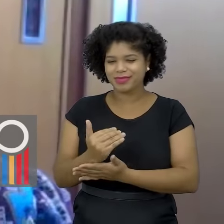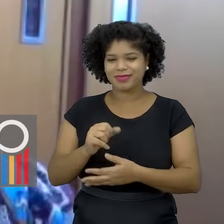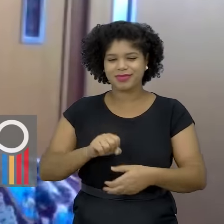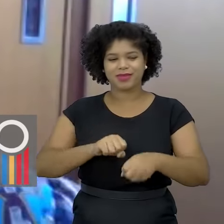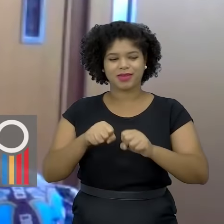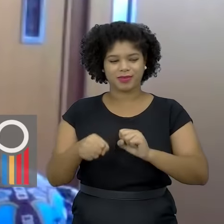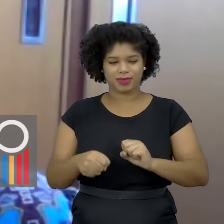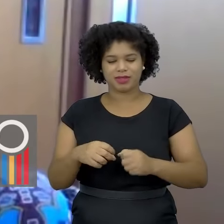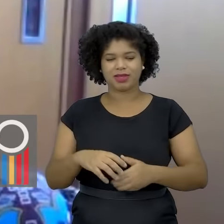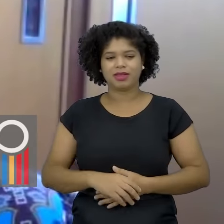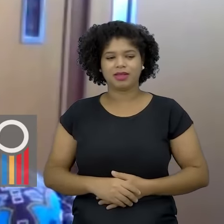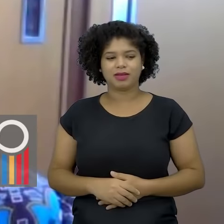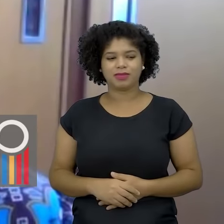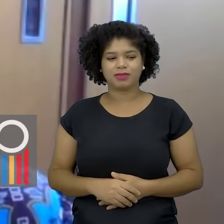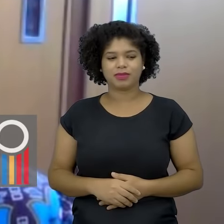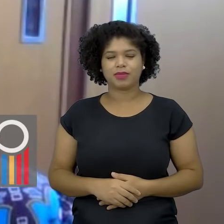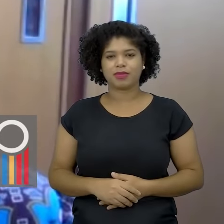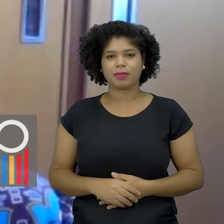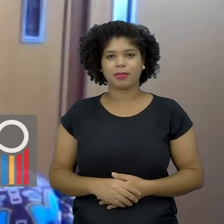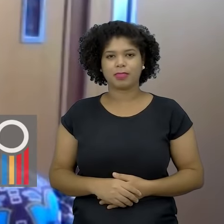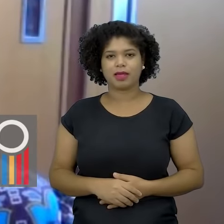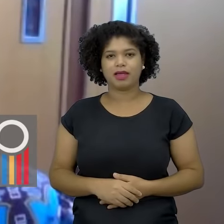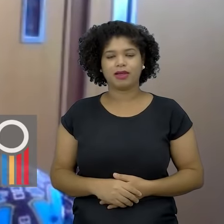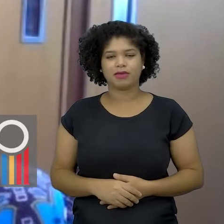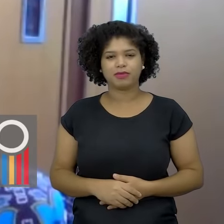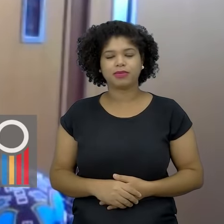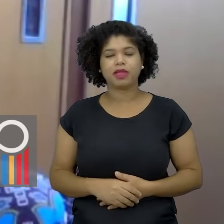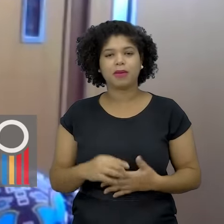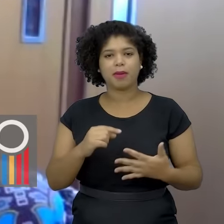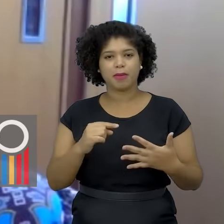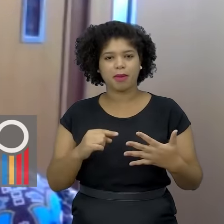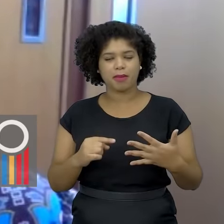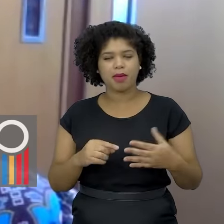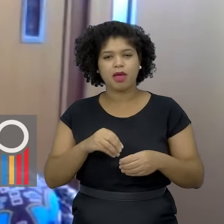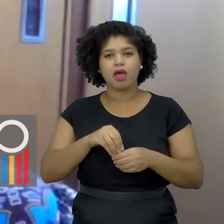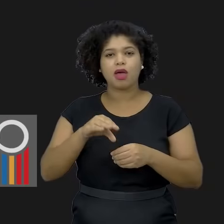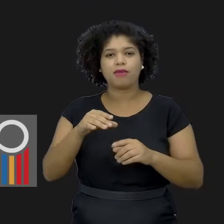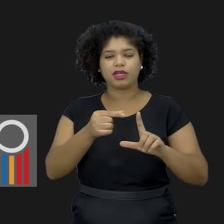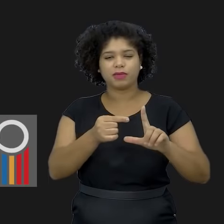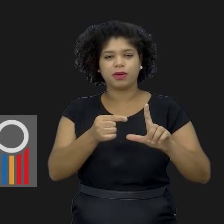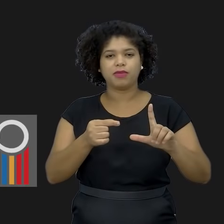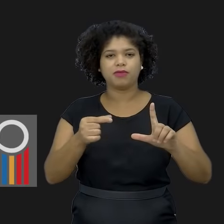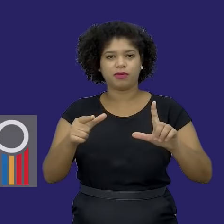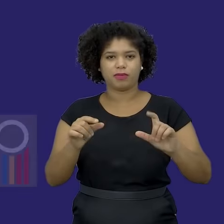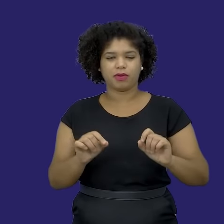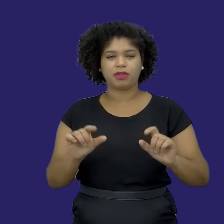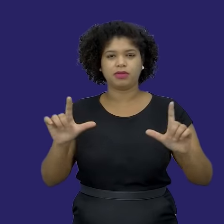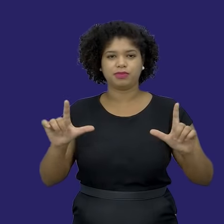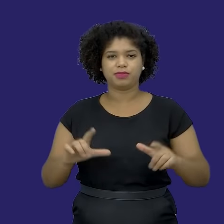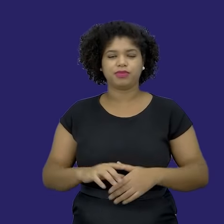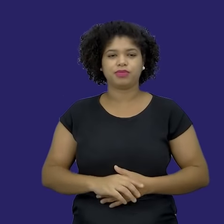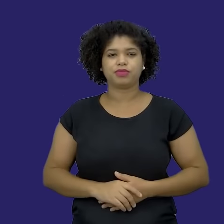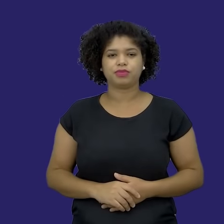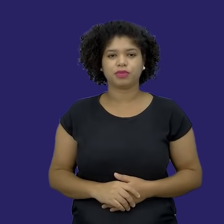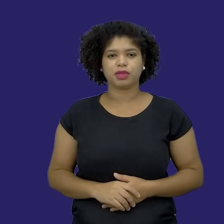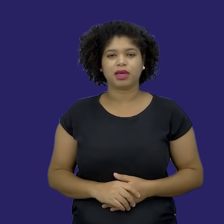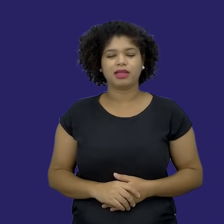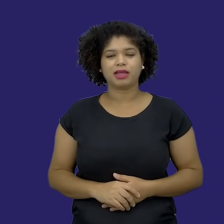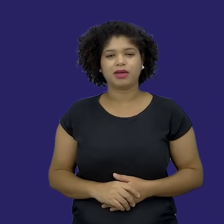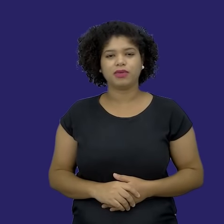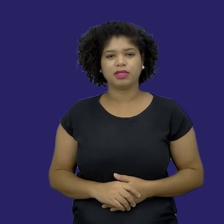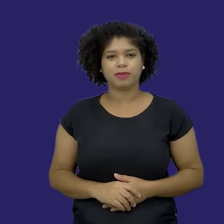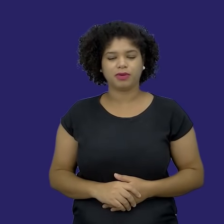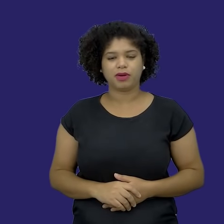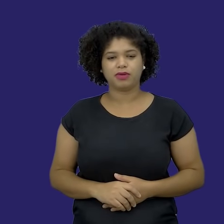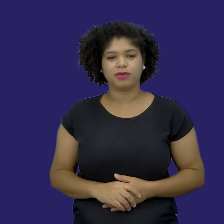nossa formação. Vou compartilhar aqui com vocês o nosso PPT. Acho que está tudo